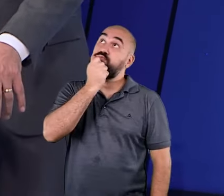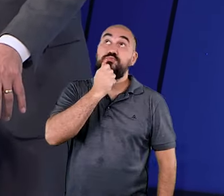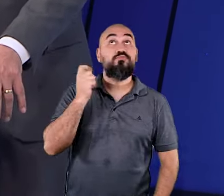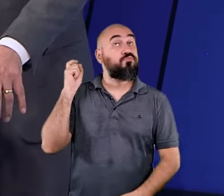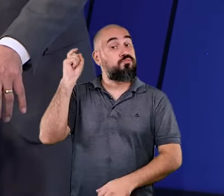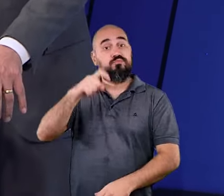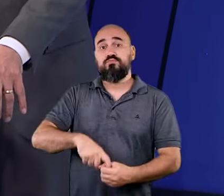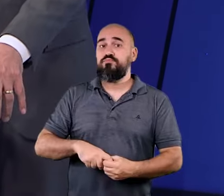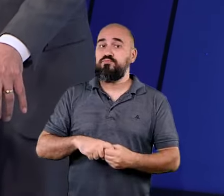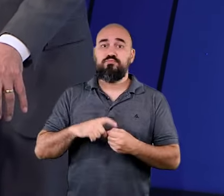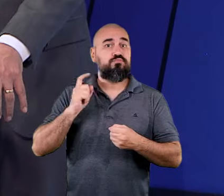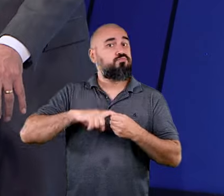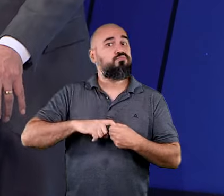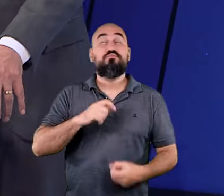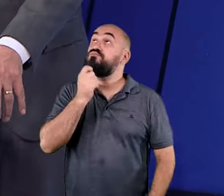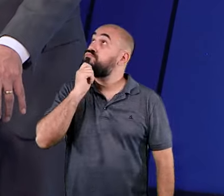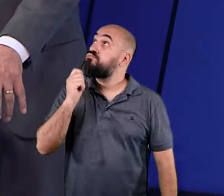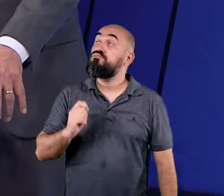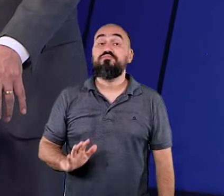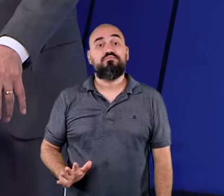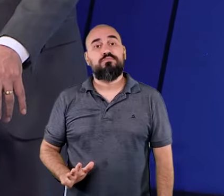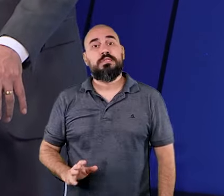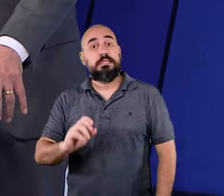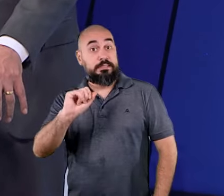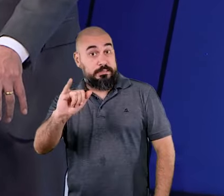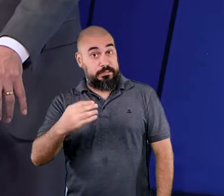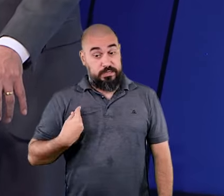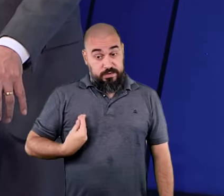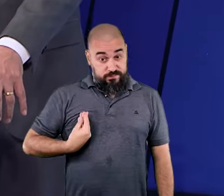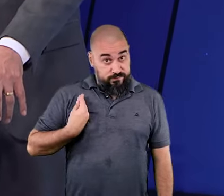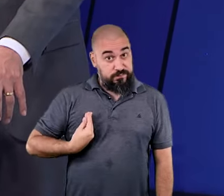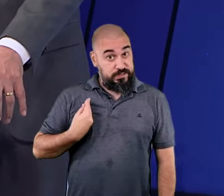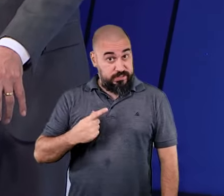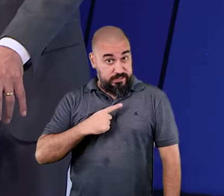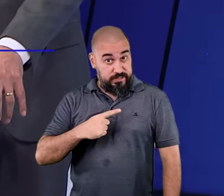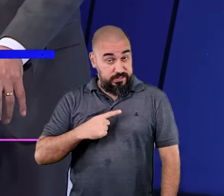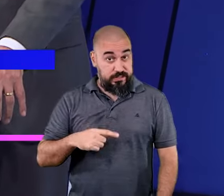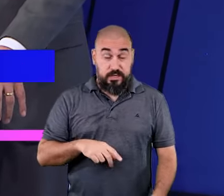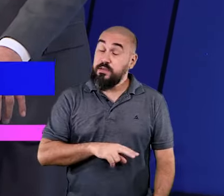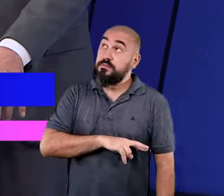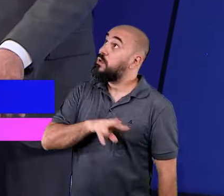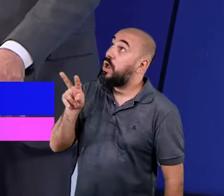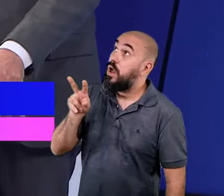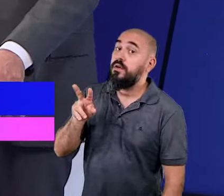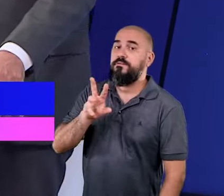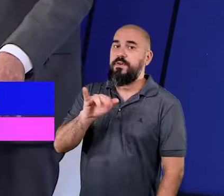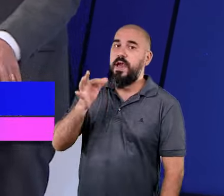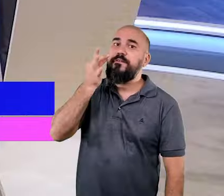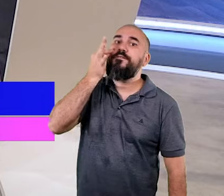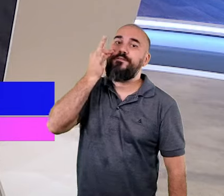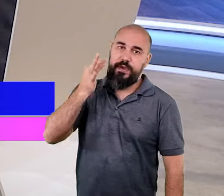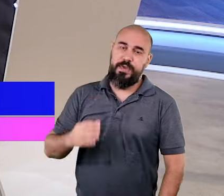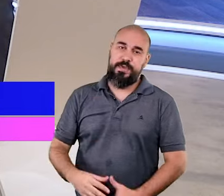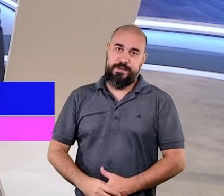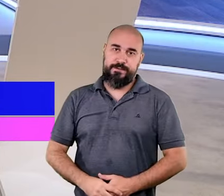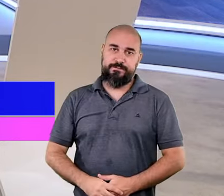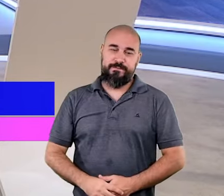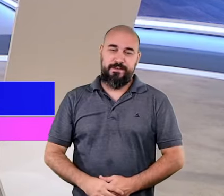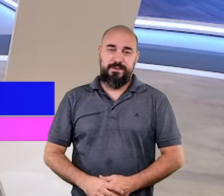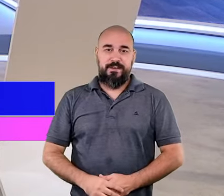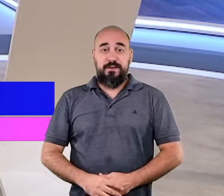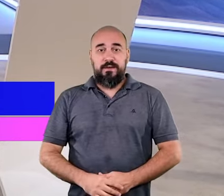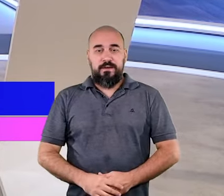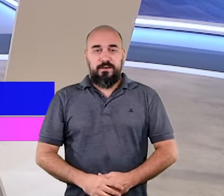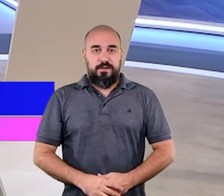estiver vivo contemplará a volta de Cristo a essa terra. Há um tempo atrás eu